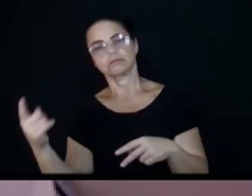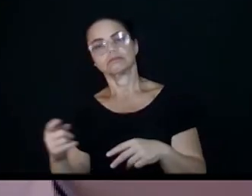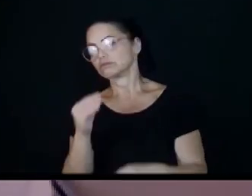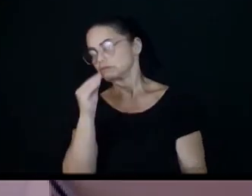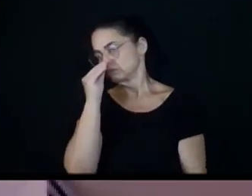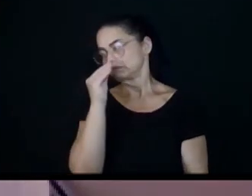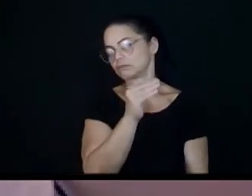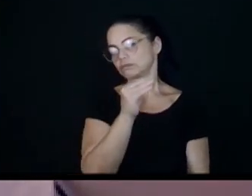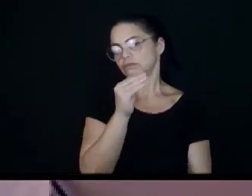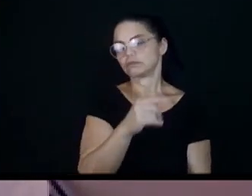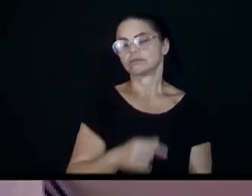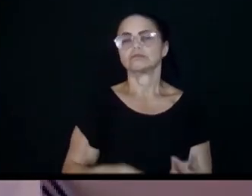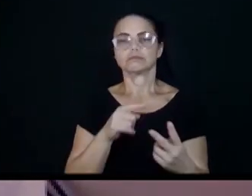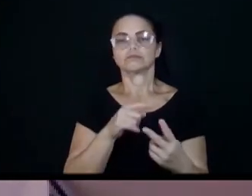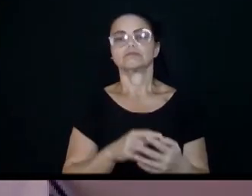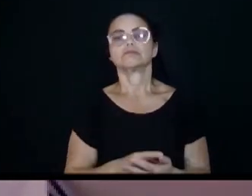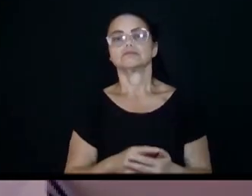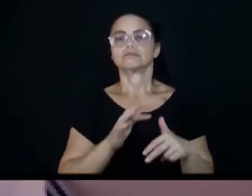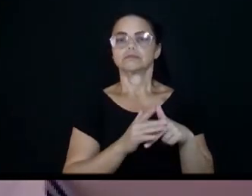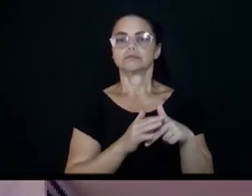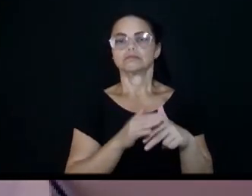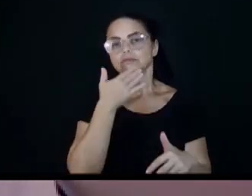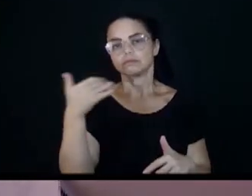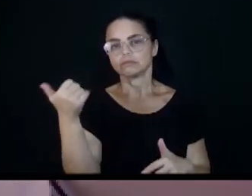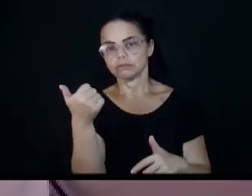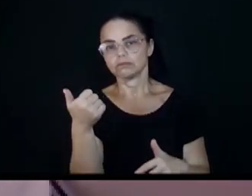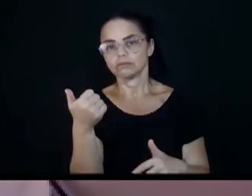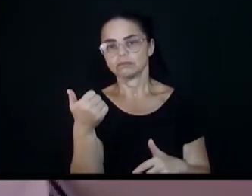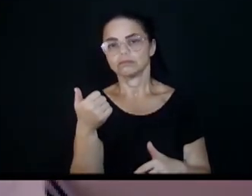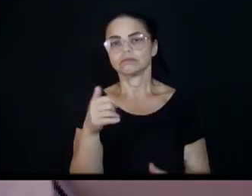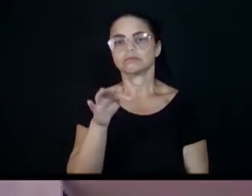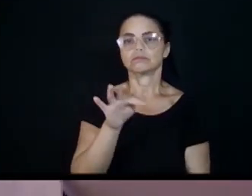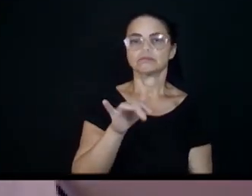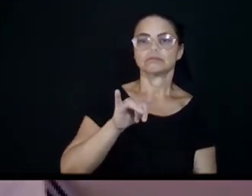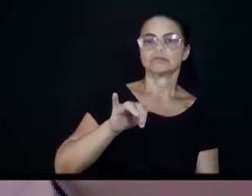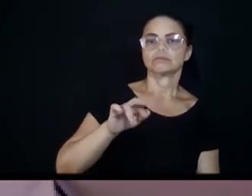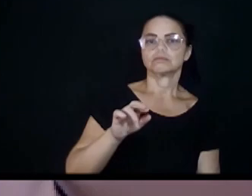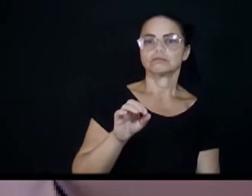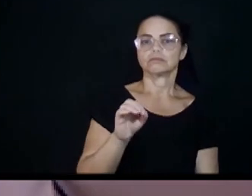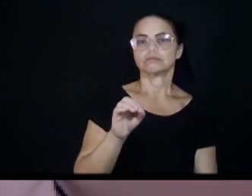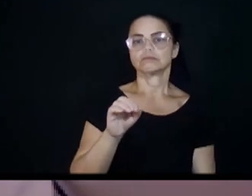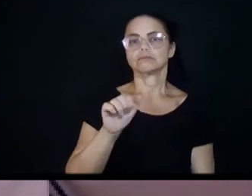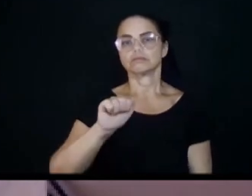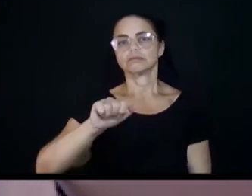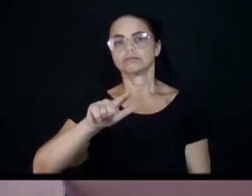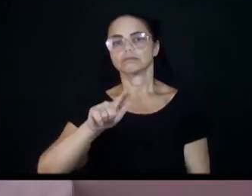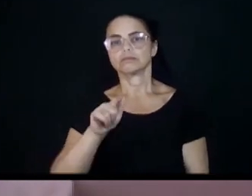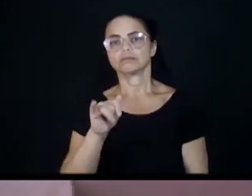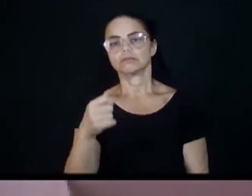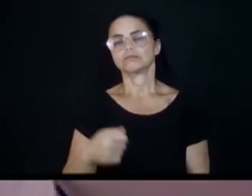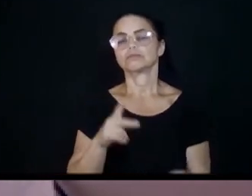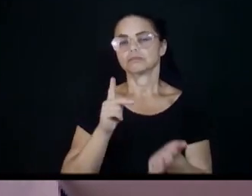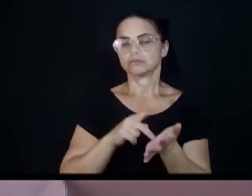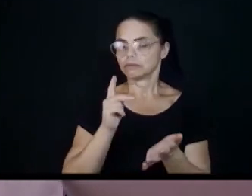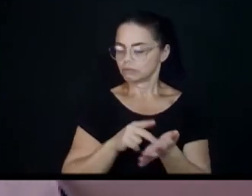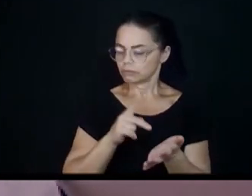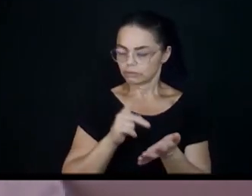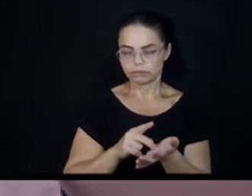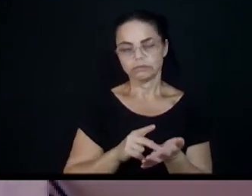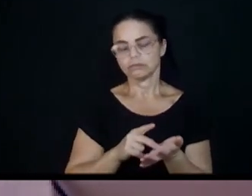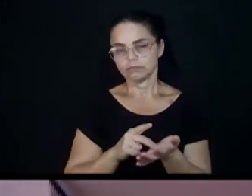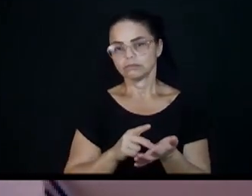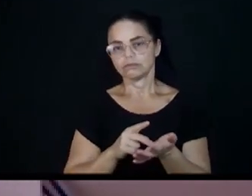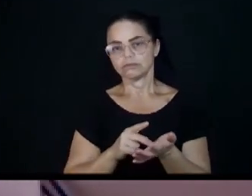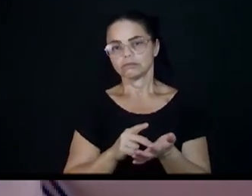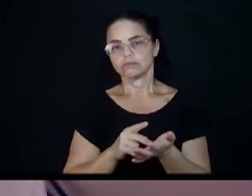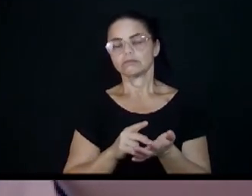esse paciente melhore. A fibromialgia, ela é uma condição real, ela é verdadeira. Então, a gente tem que valorizar